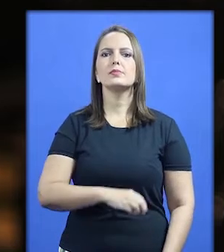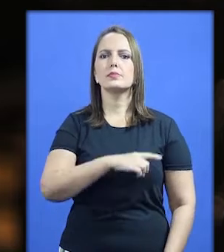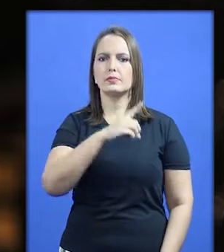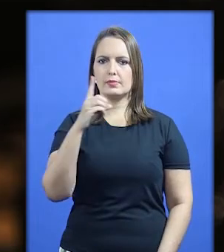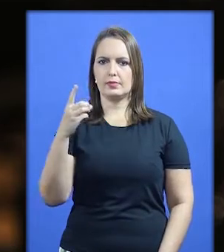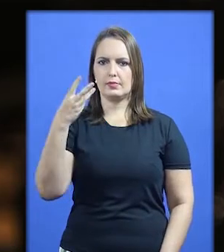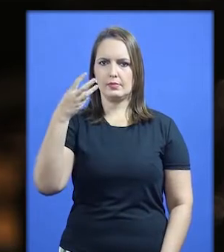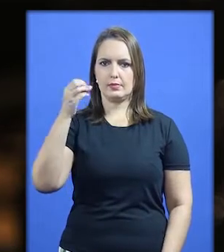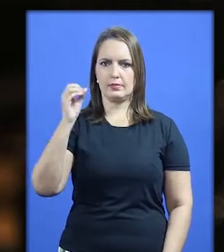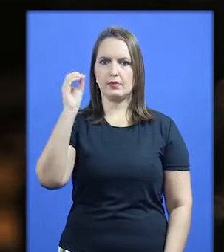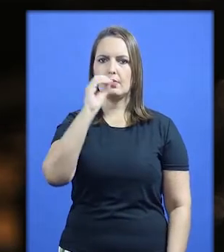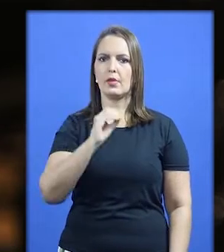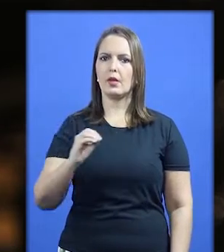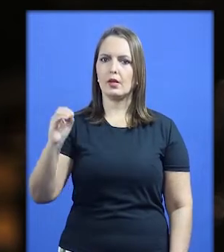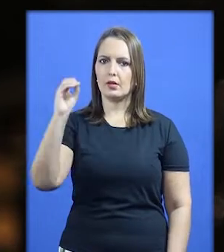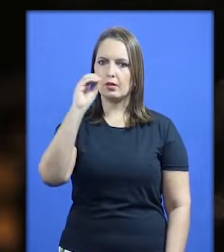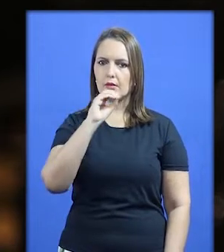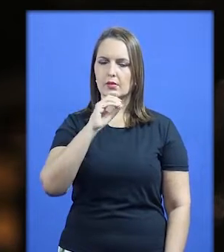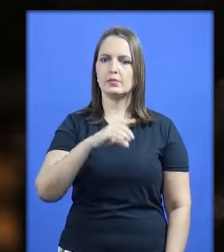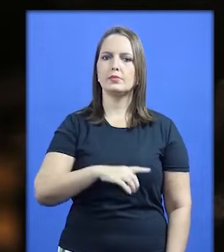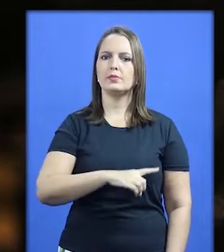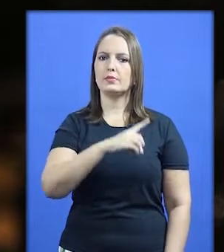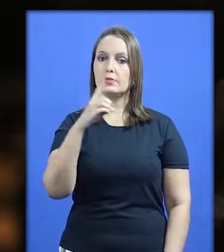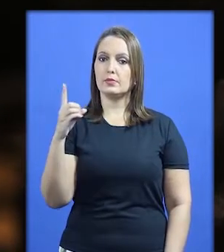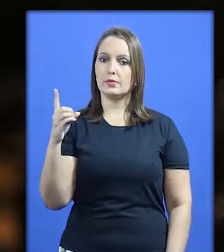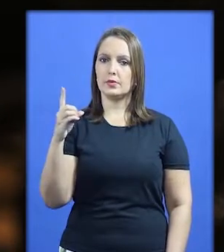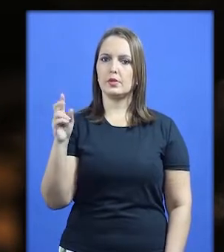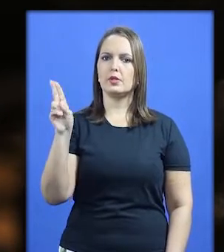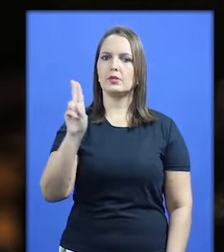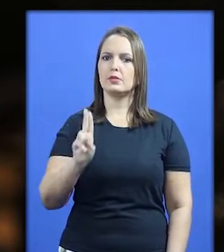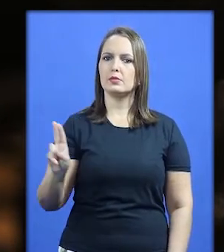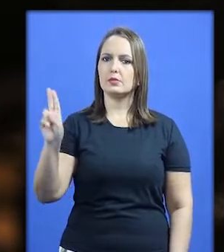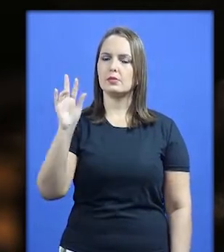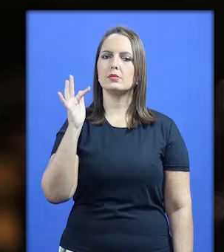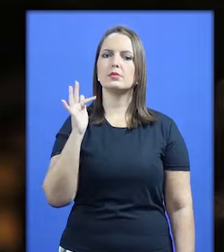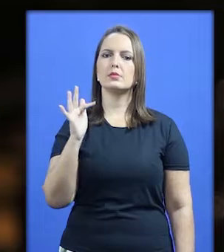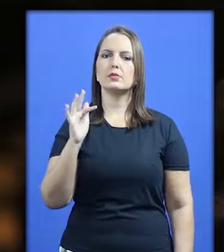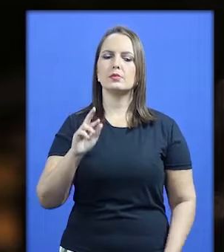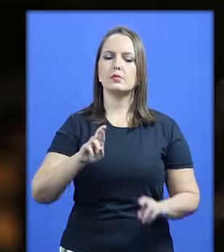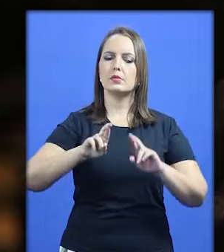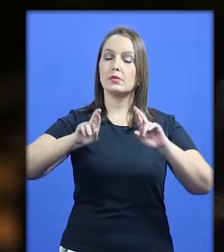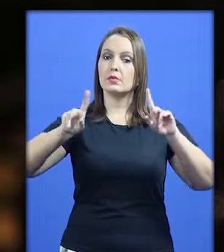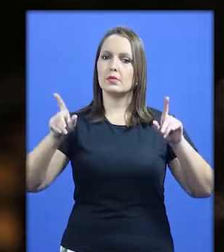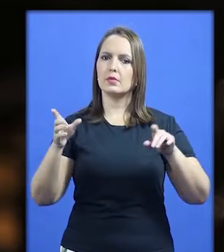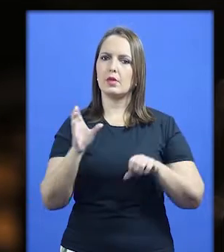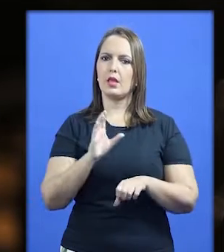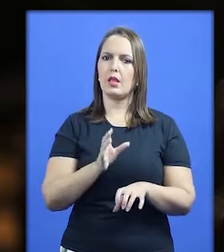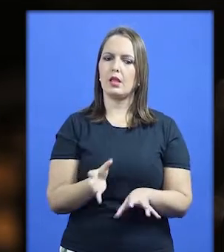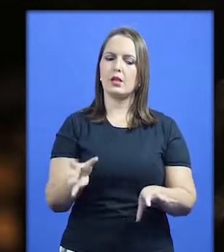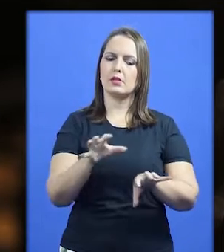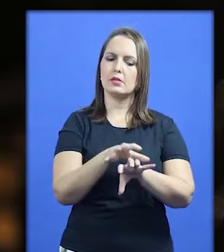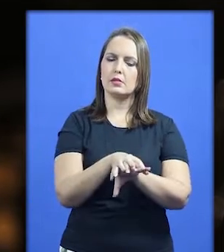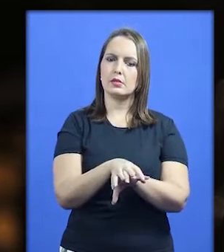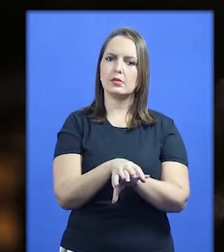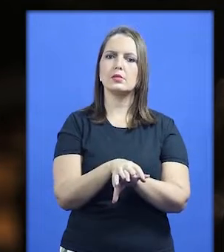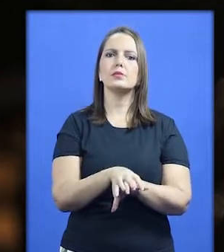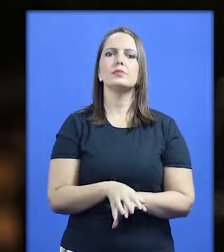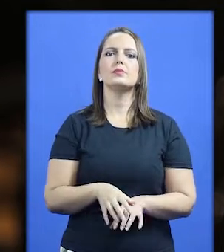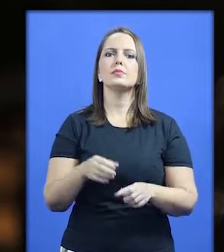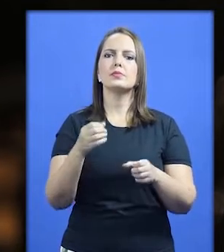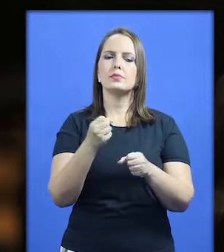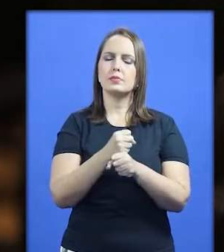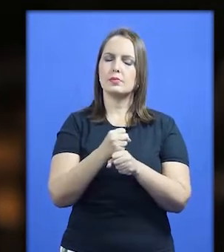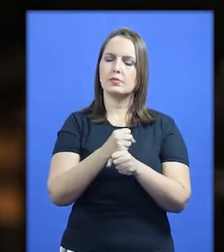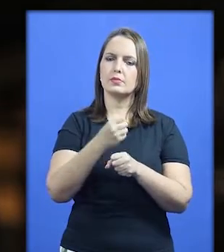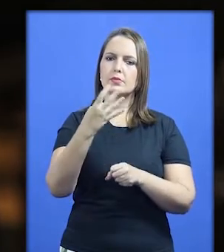Nesse 30 de outubro, nós estamos comemorando o Dia Unifagoc da Diversidade e da Inclusão.